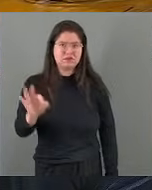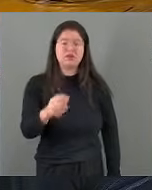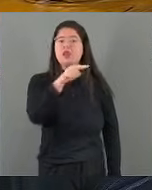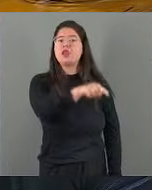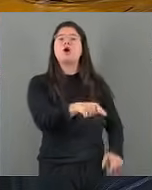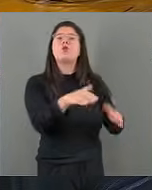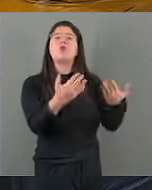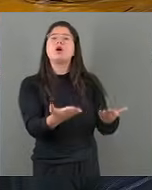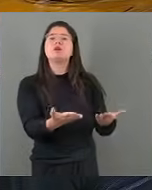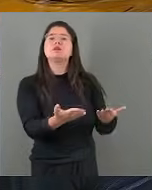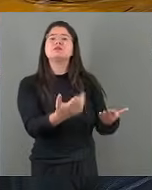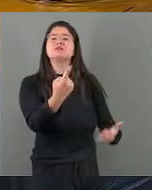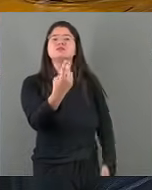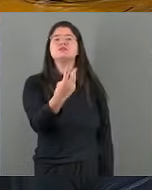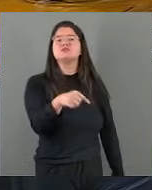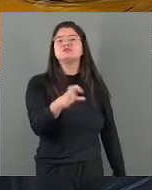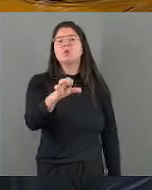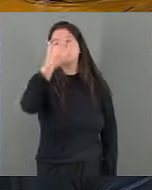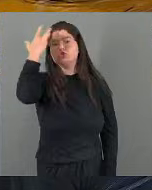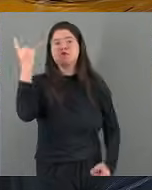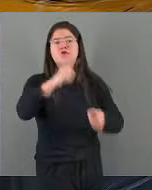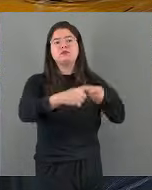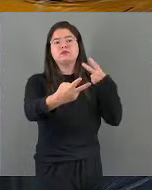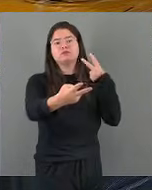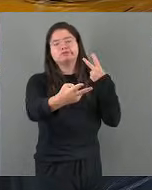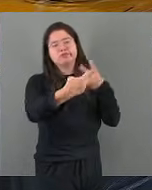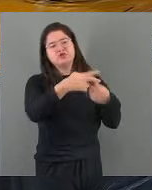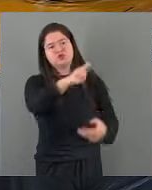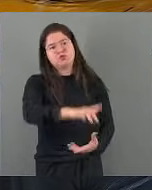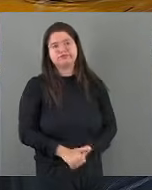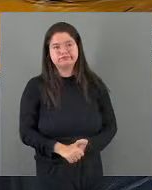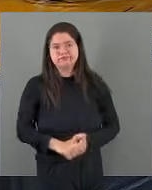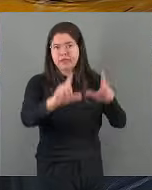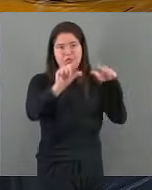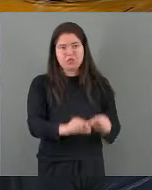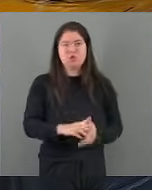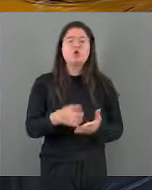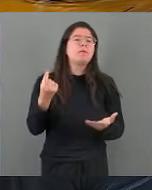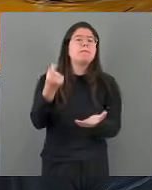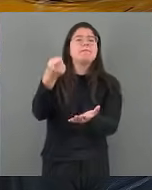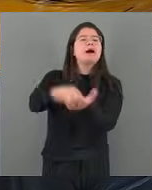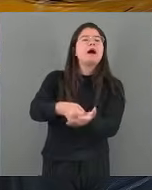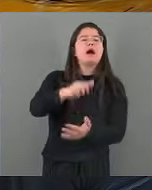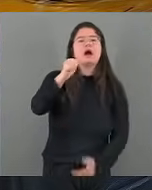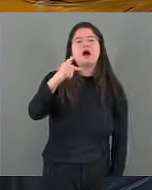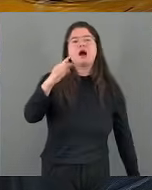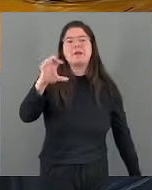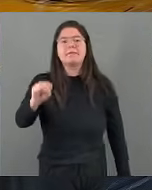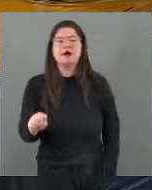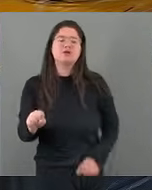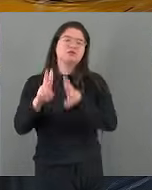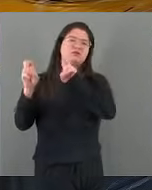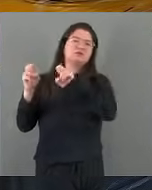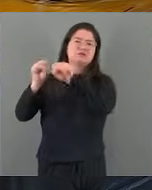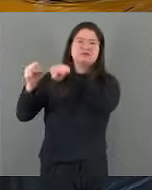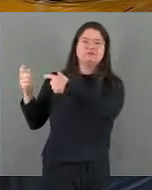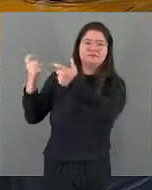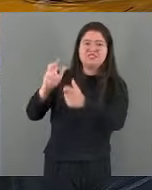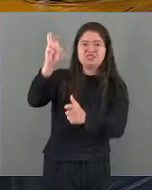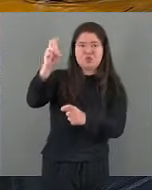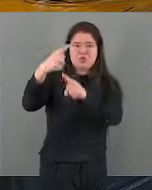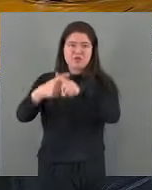lá? 13,9%. E o custo dessas APACs, em relação ao sistema tradicional, 5 vezes